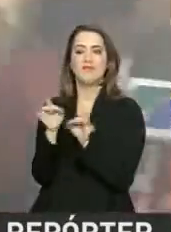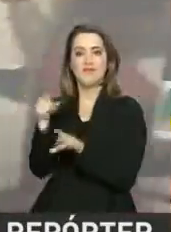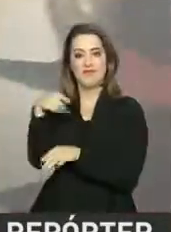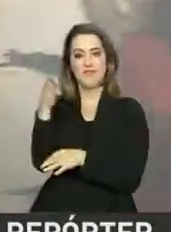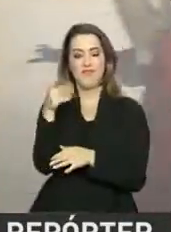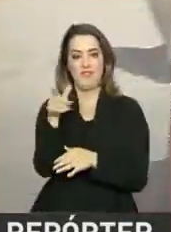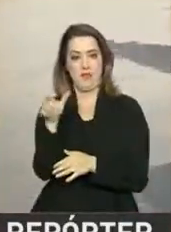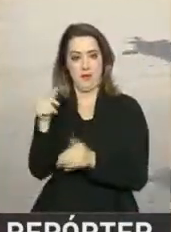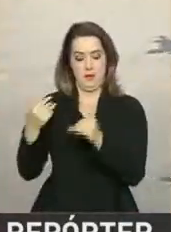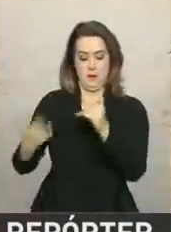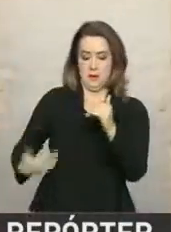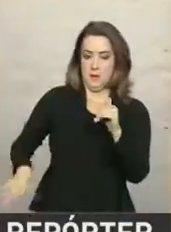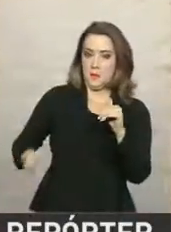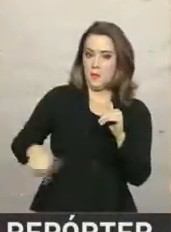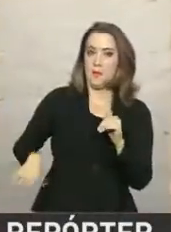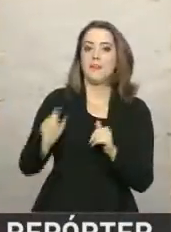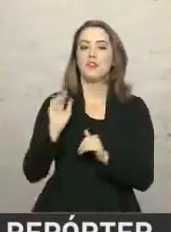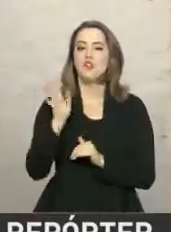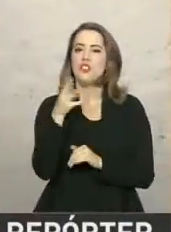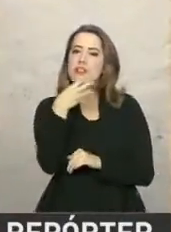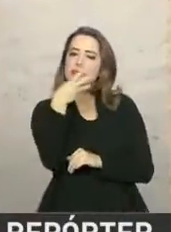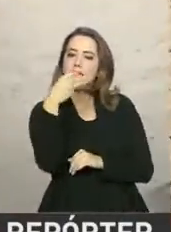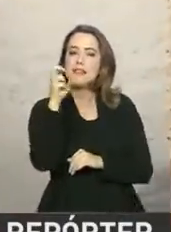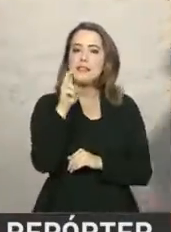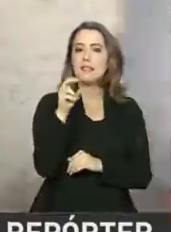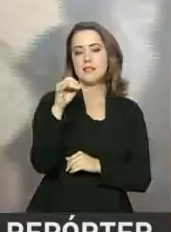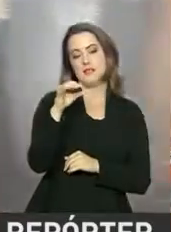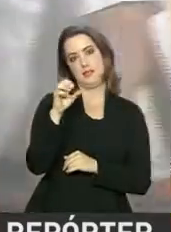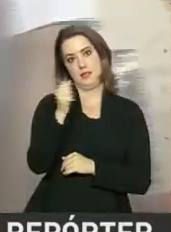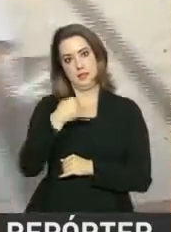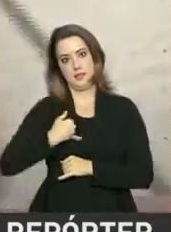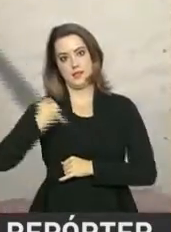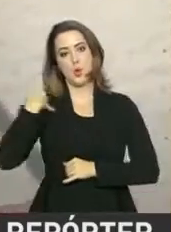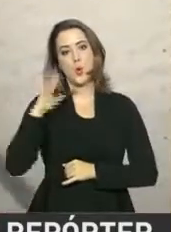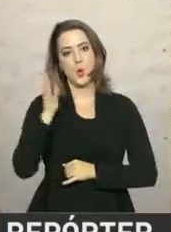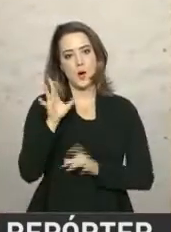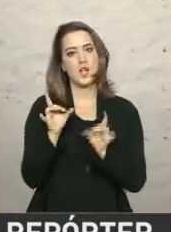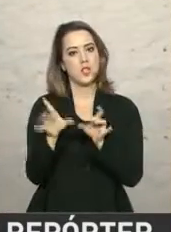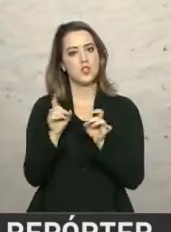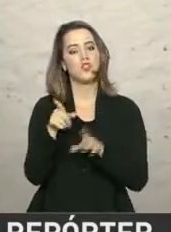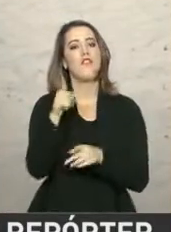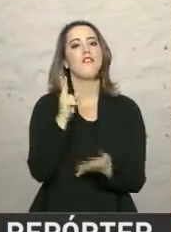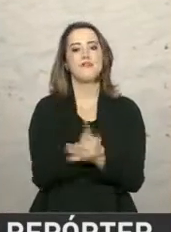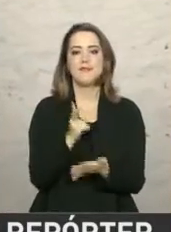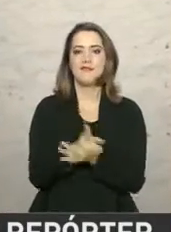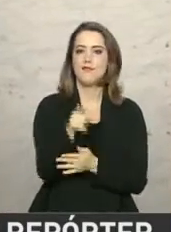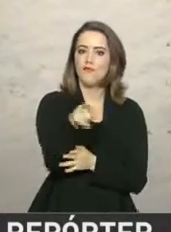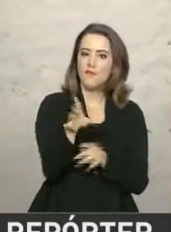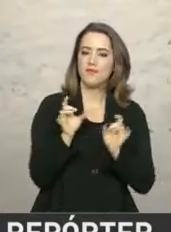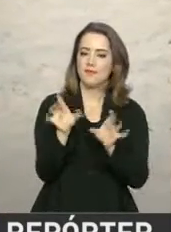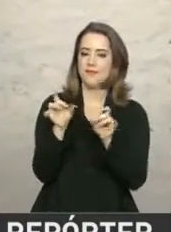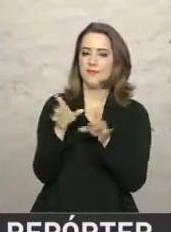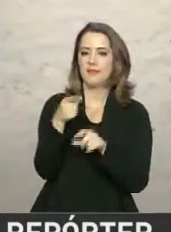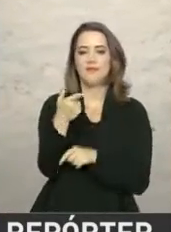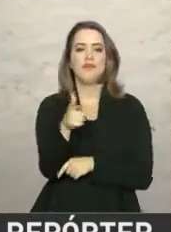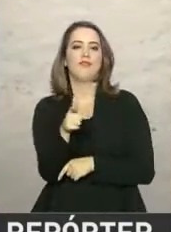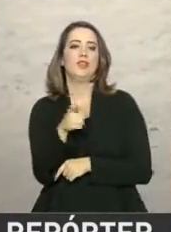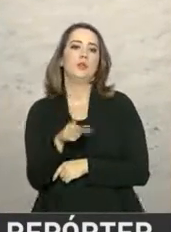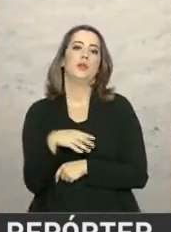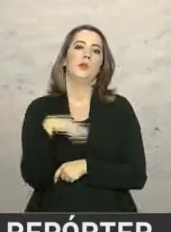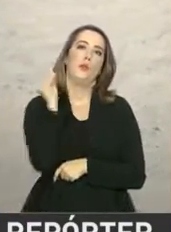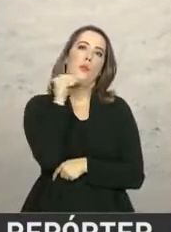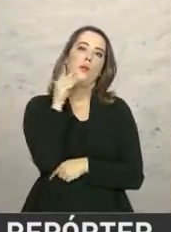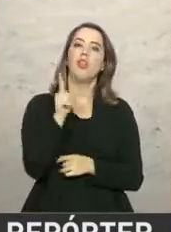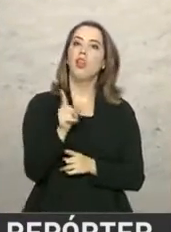nas praias do Rio de Janeiro há mais de 35 anos. Mas mesmo com toda essa experiência, ele não se acomodou diante dos